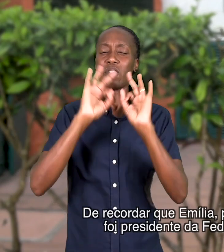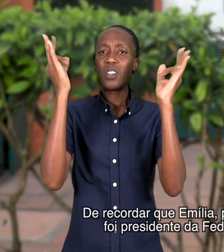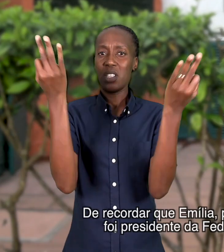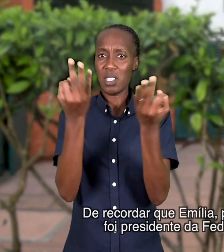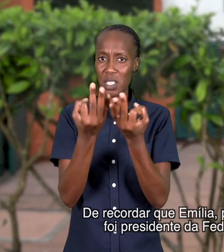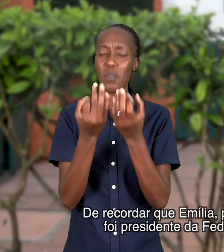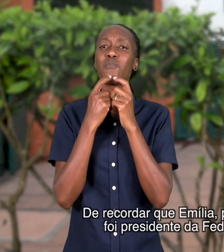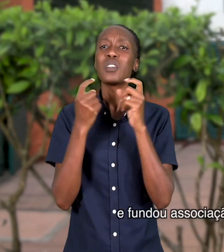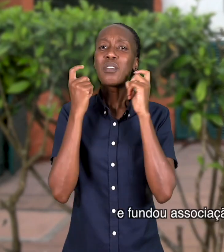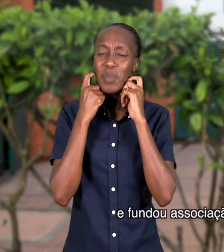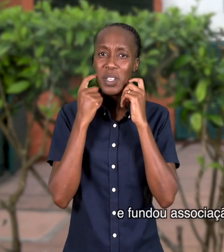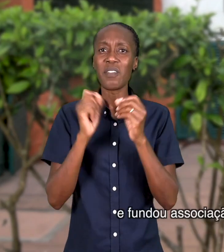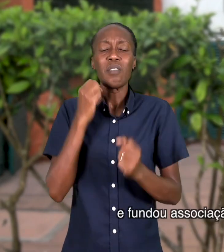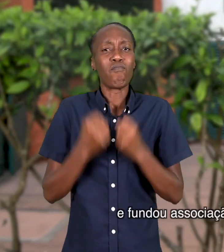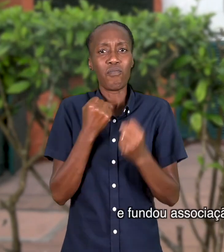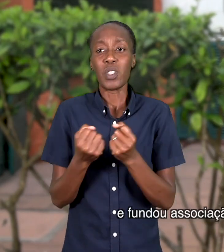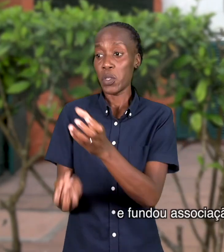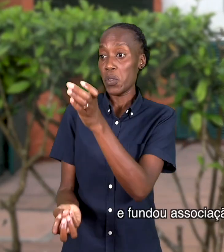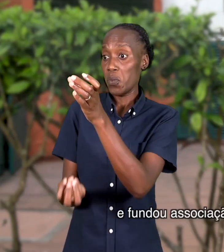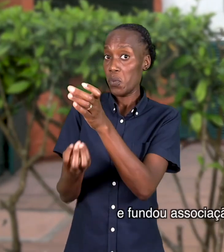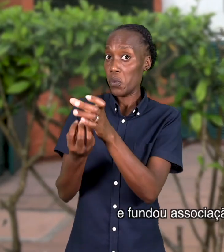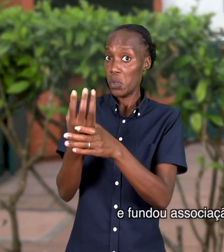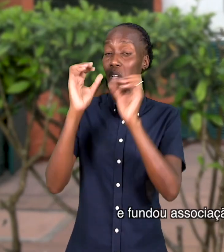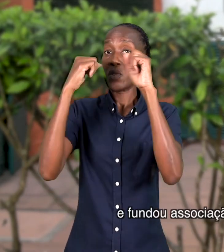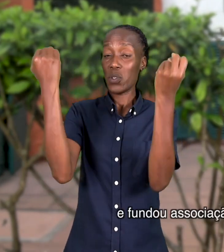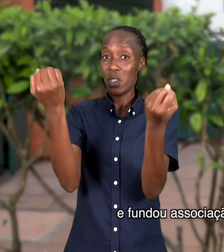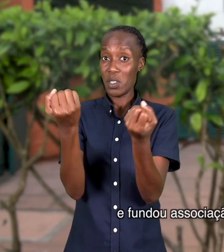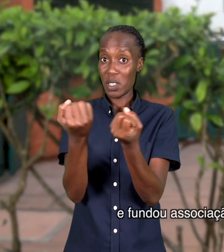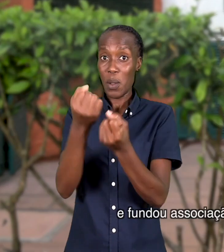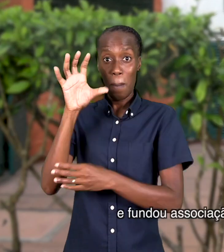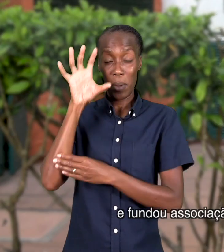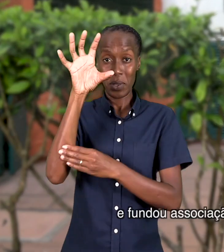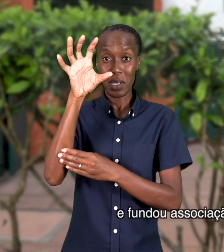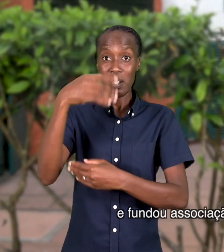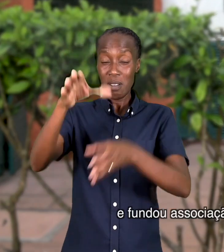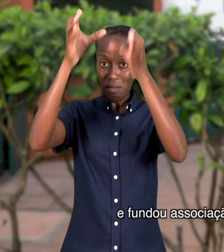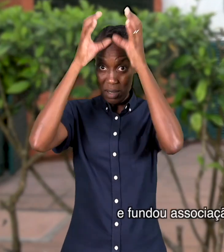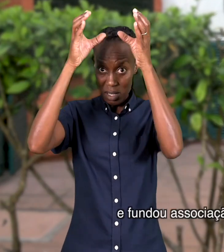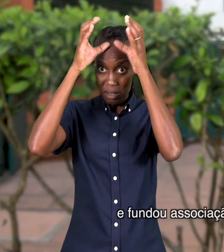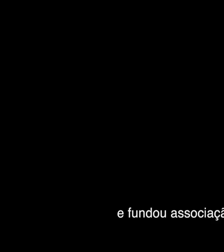Moçambicana de Atletismo e fundou a Associação Provincial de Atletismo da Zambésia. favor. Não, não. Obrigado.